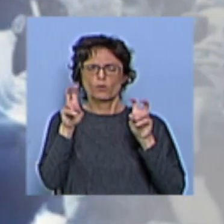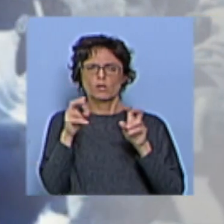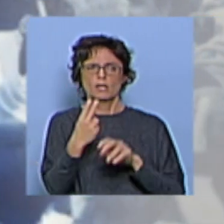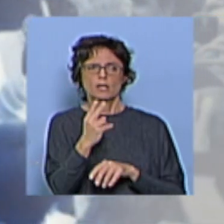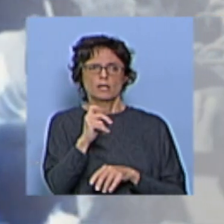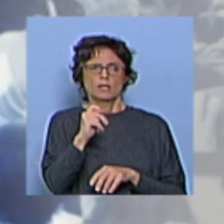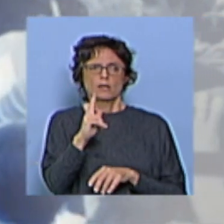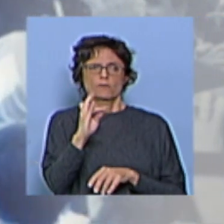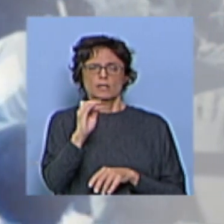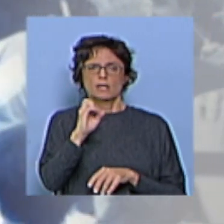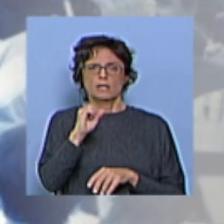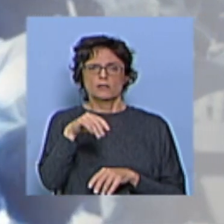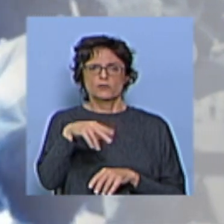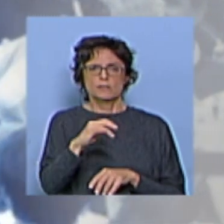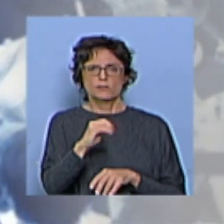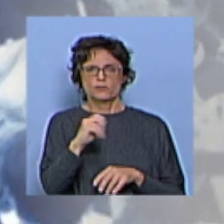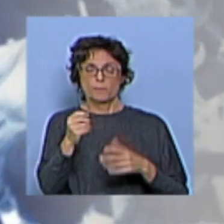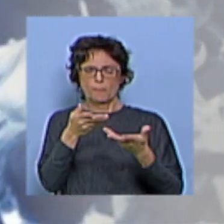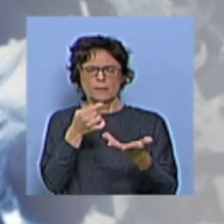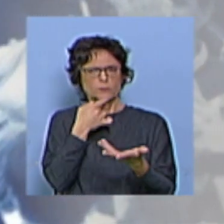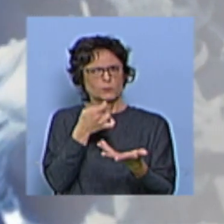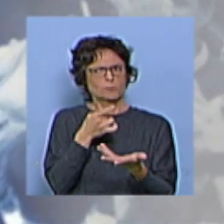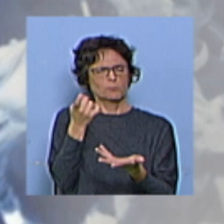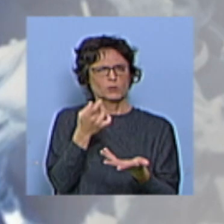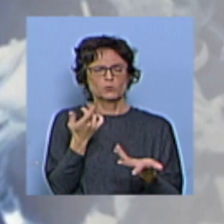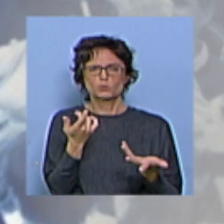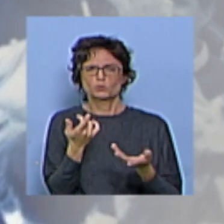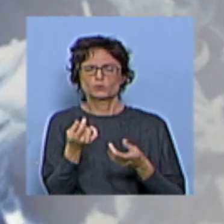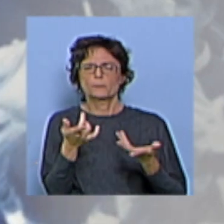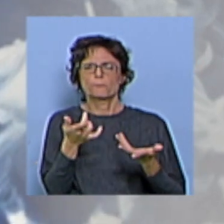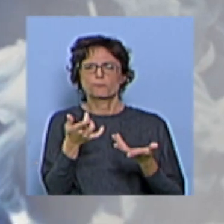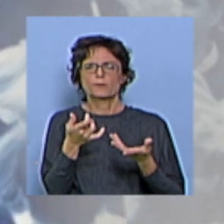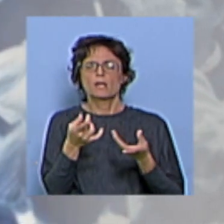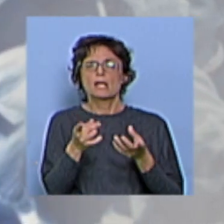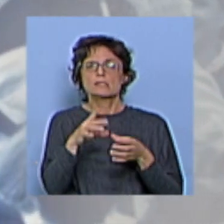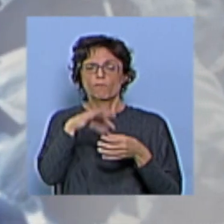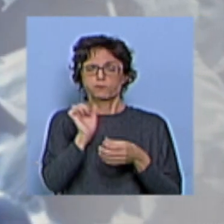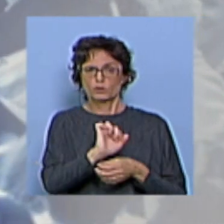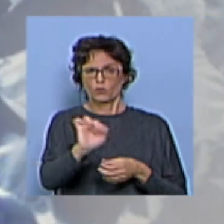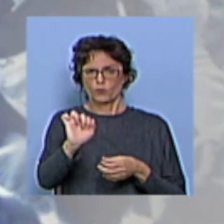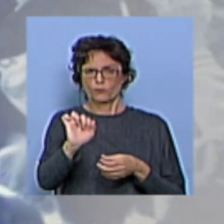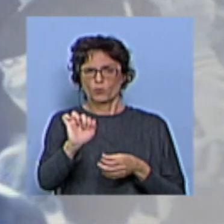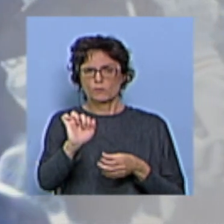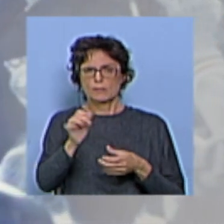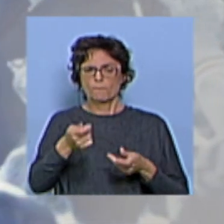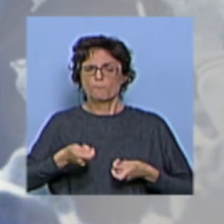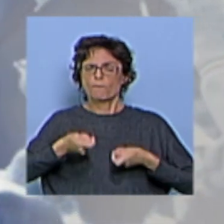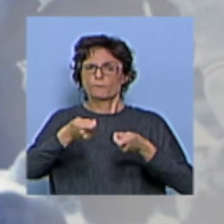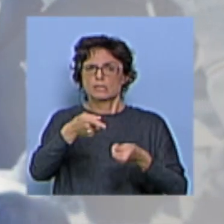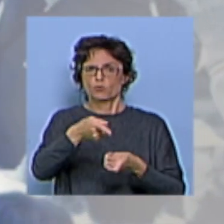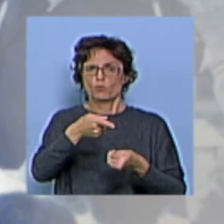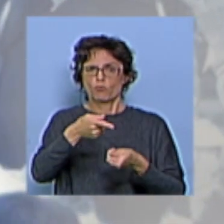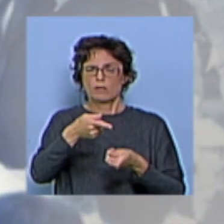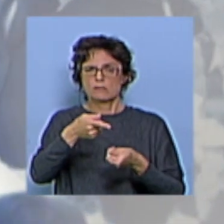começo por si. O que é que levou então a Fundação Fé e Cooperação a apostar nesta produção e